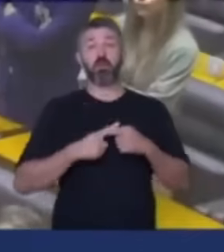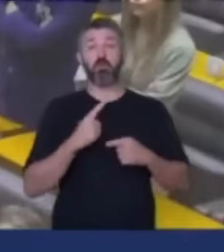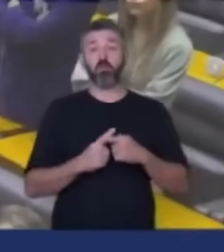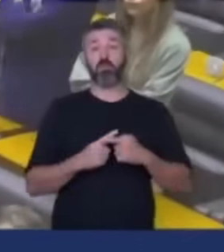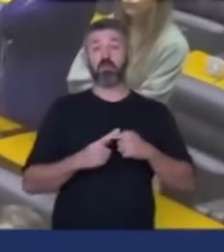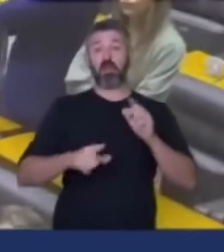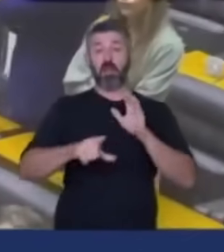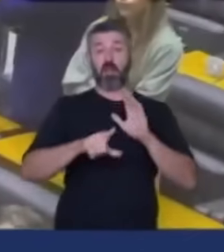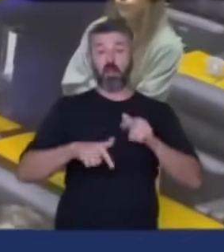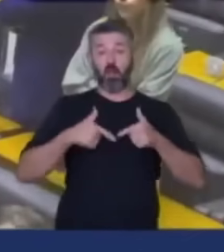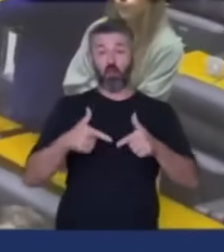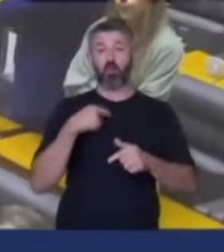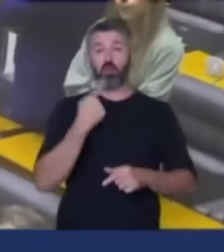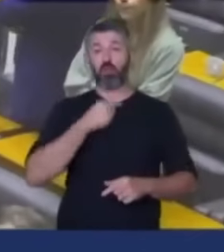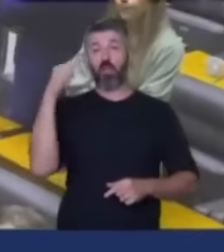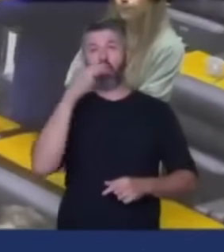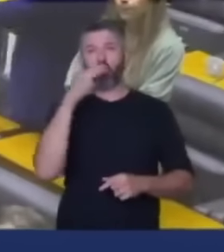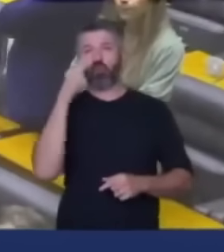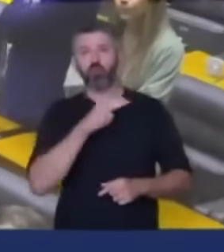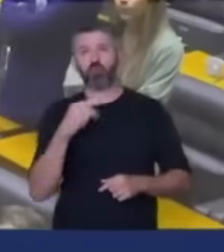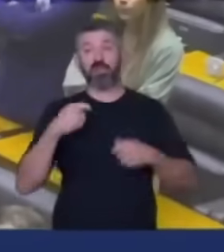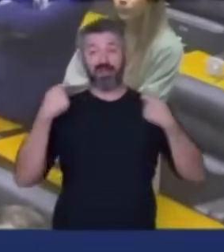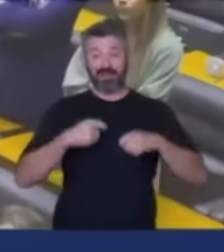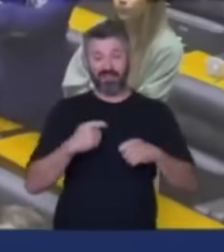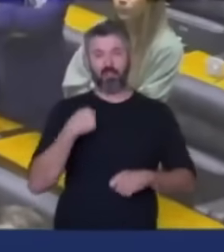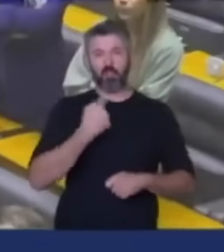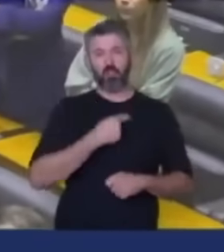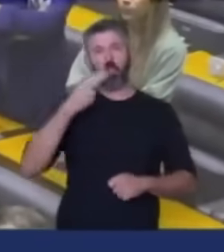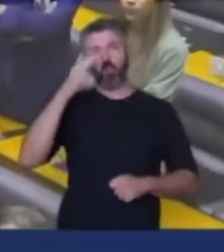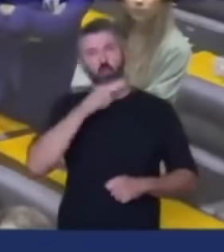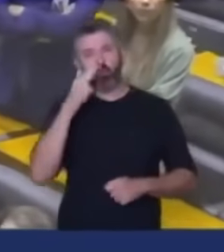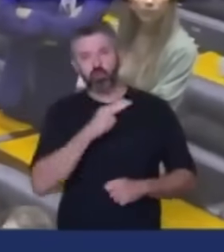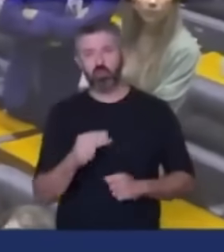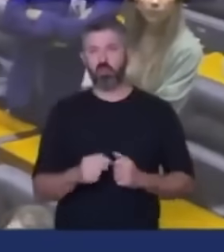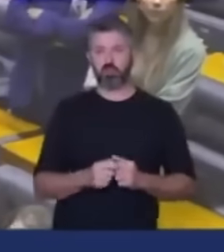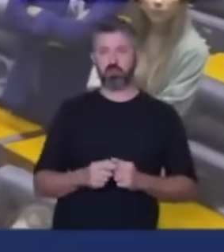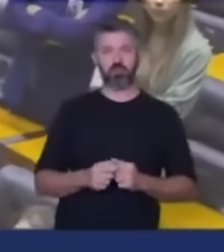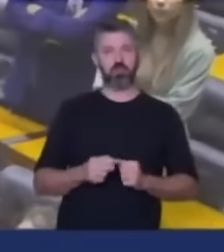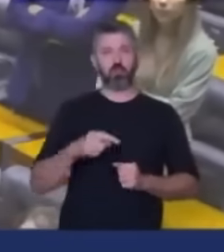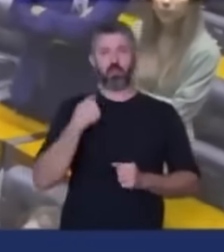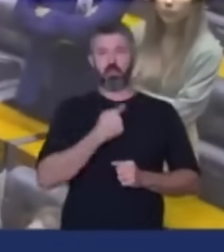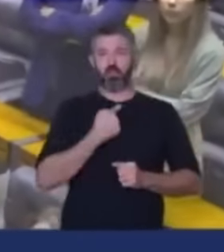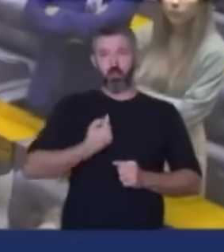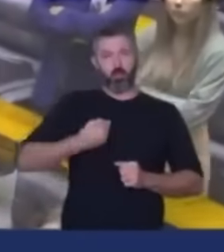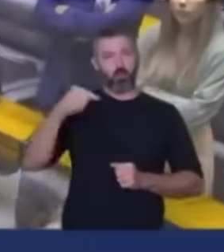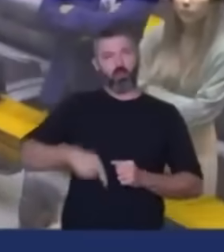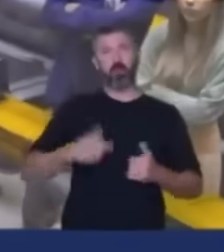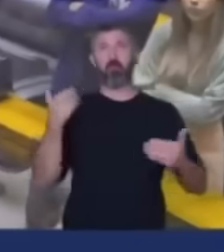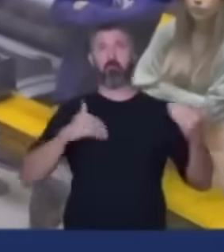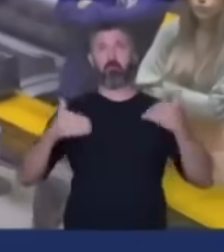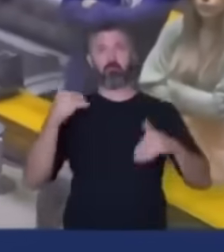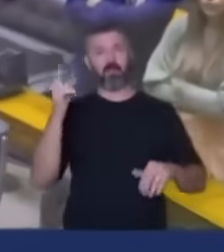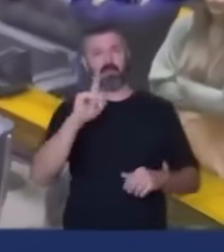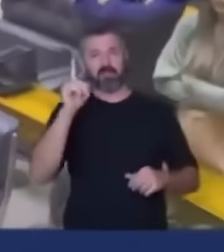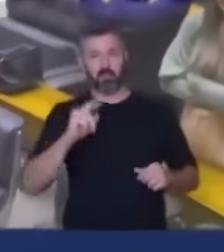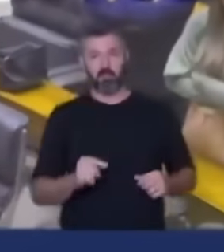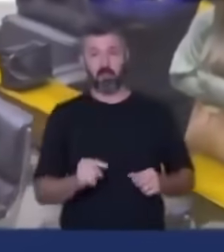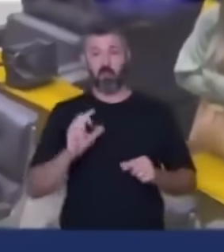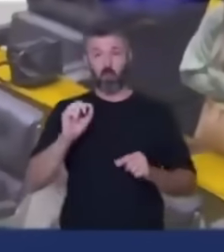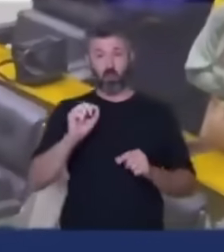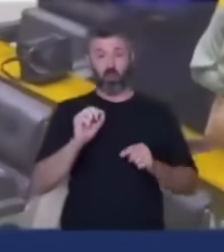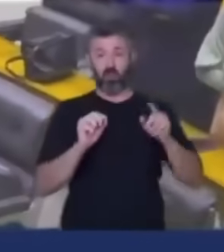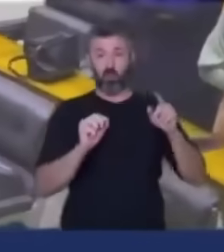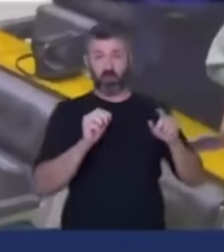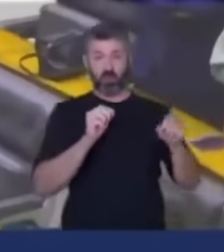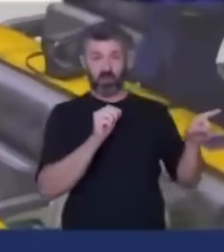pautas são urgentes nossas demandas são urgentes e não estamos aqui a passeio então aquilo que foi dito do